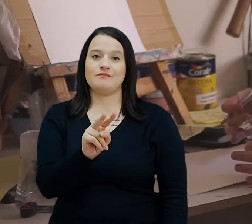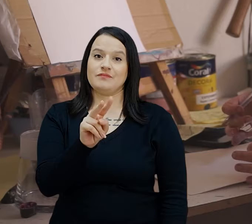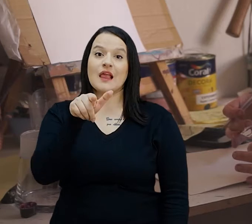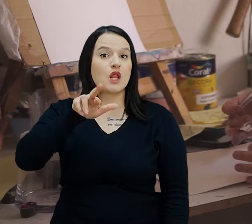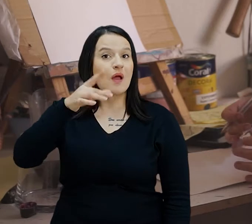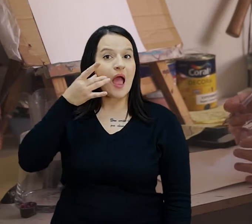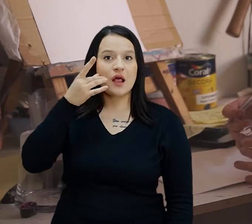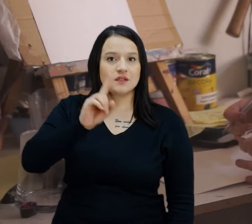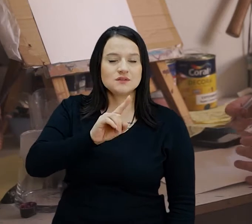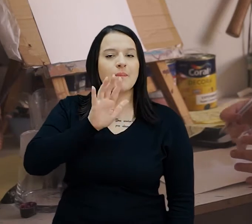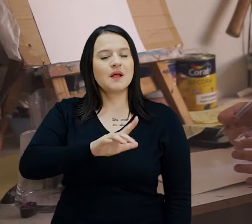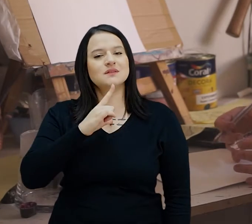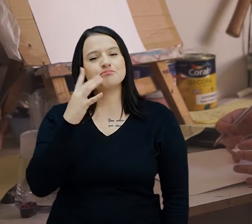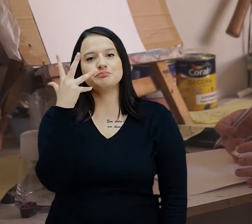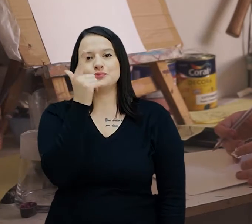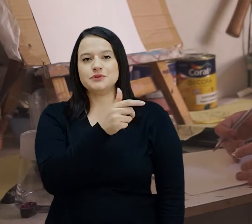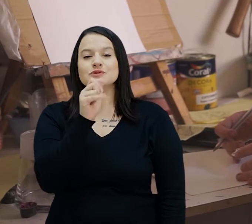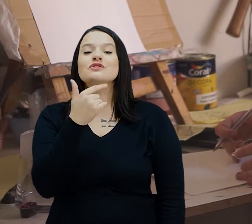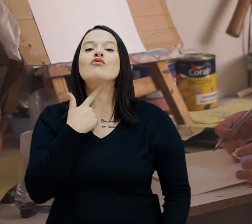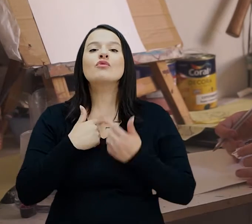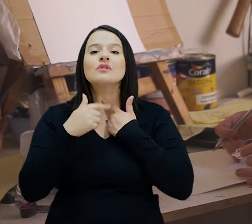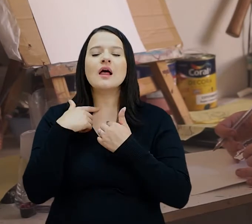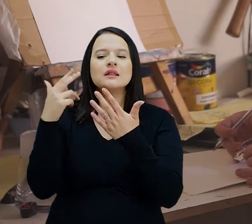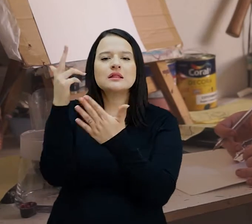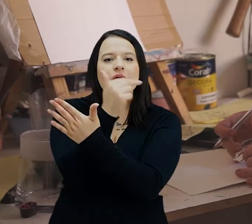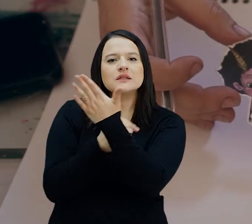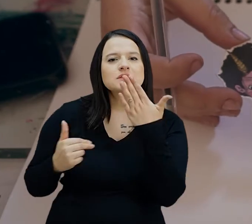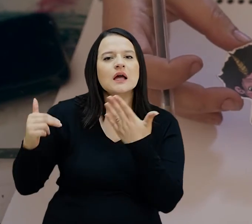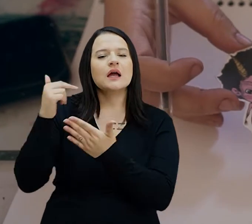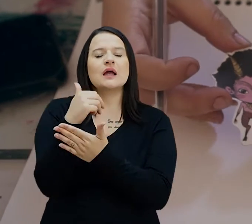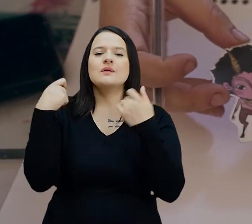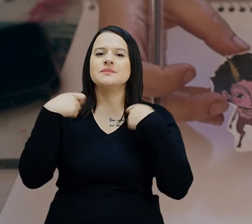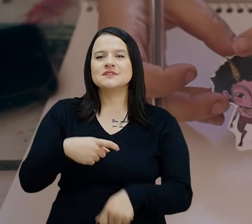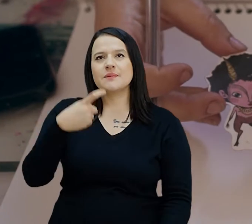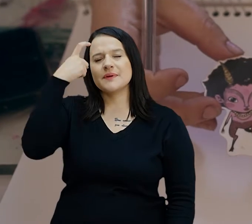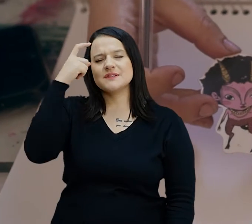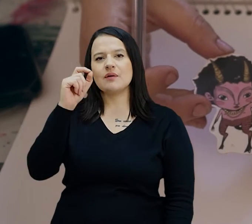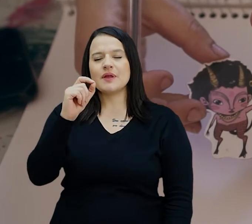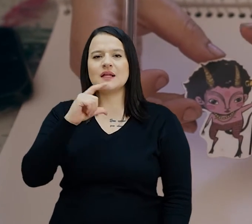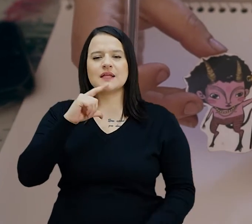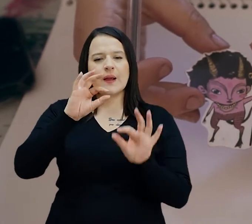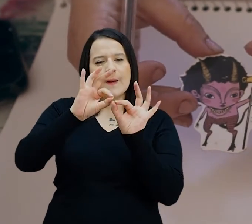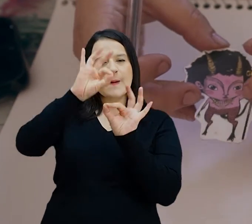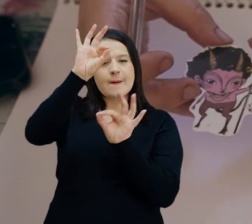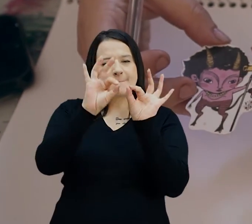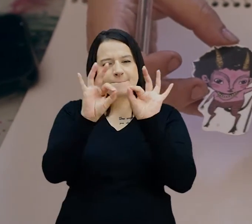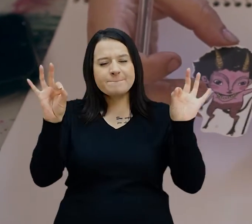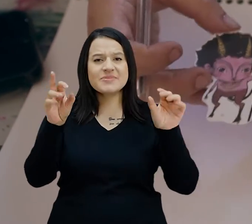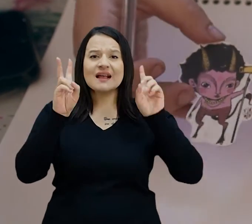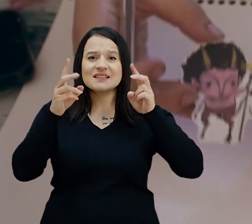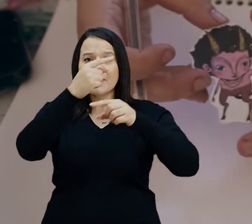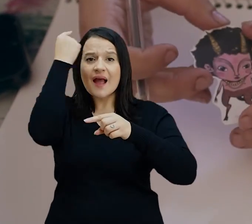As pessoas, assim, quando quiserem desenhar, tem que pensar em algo que seja uma